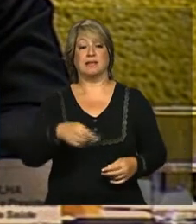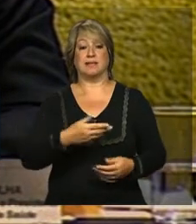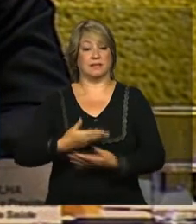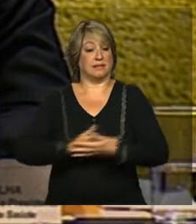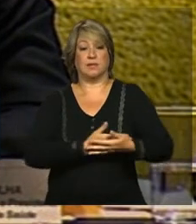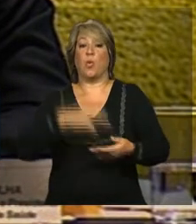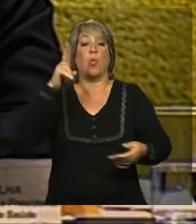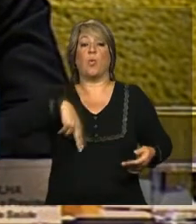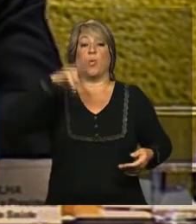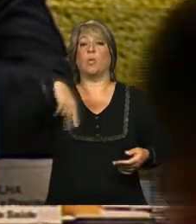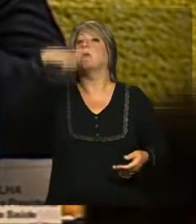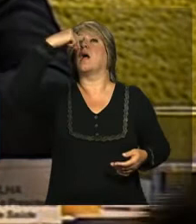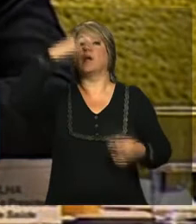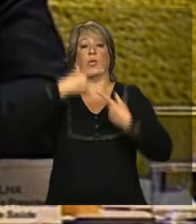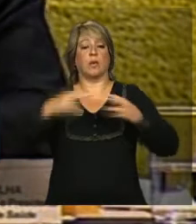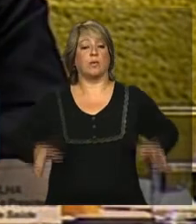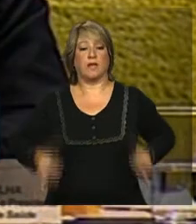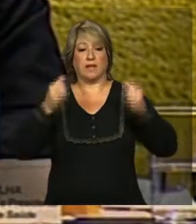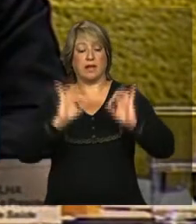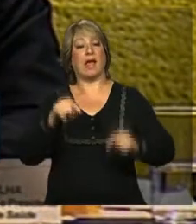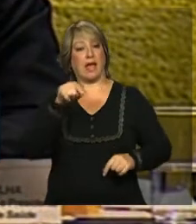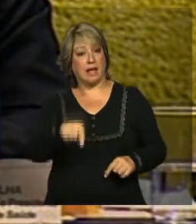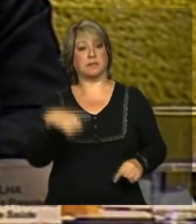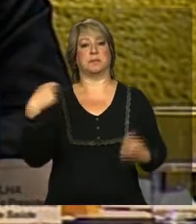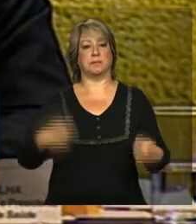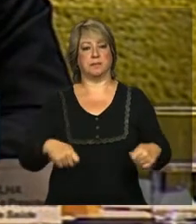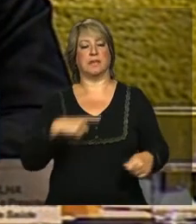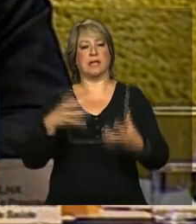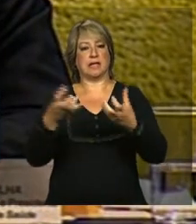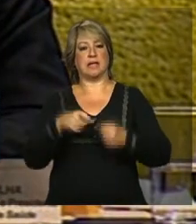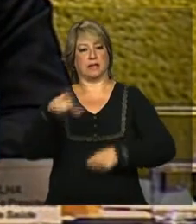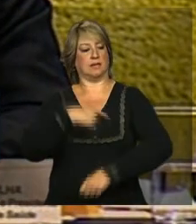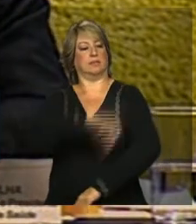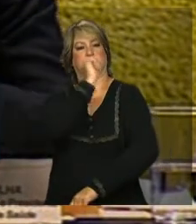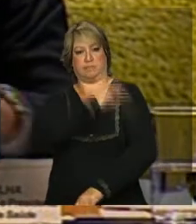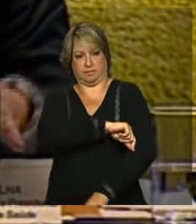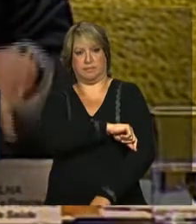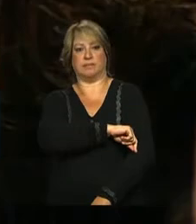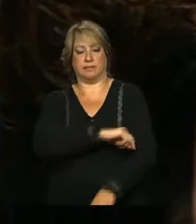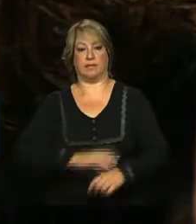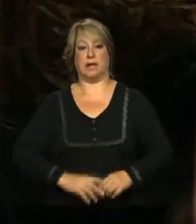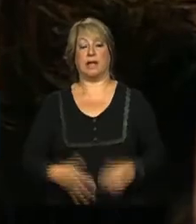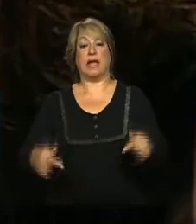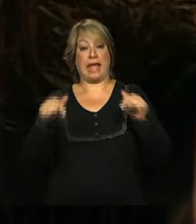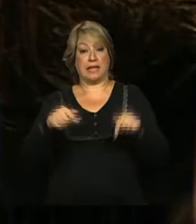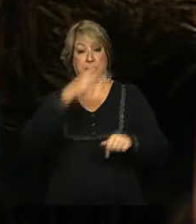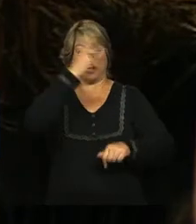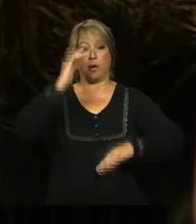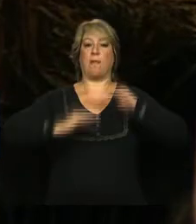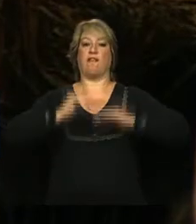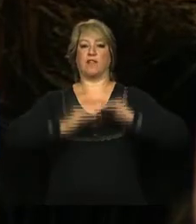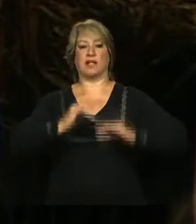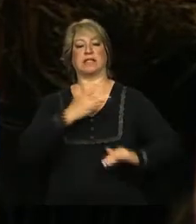de vacinação da Polly nunca tomou vacina pólio ela vai estar indicada para receber a pólio injetável então isso Os Profissionais de